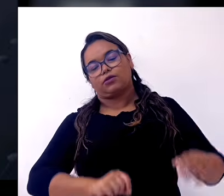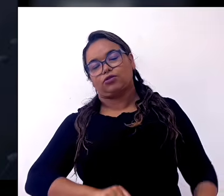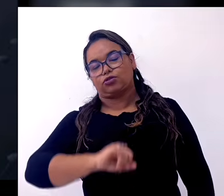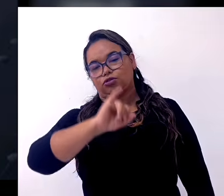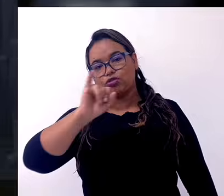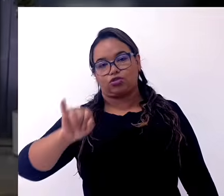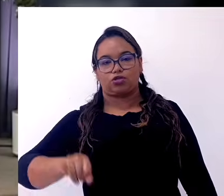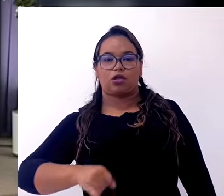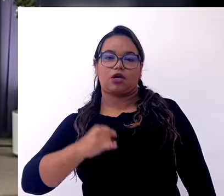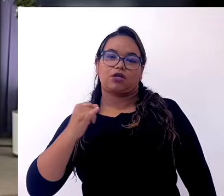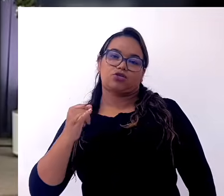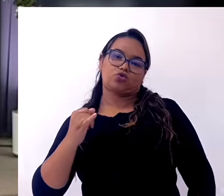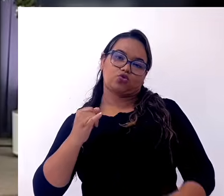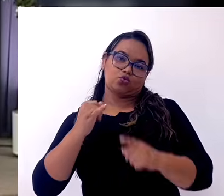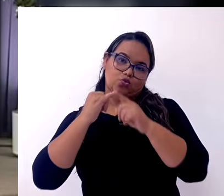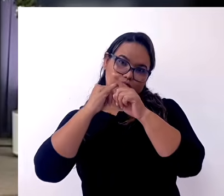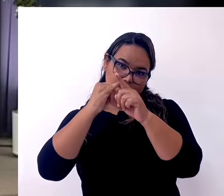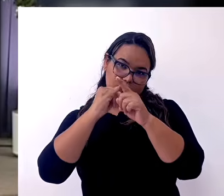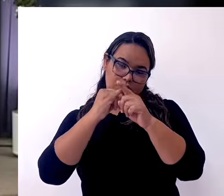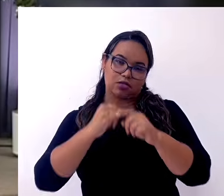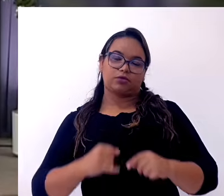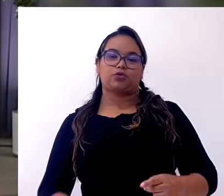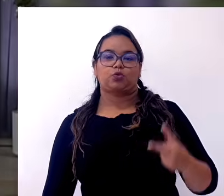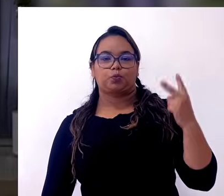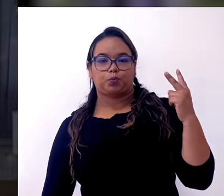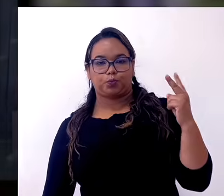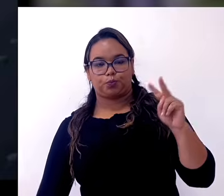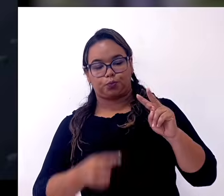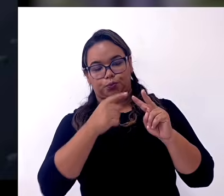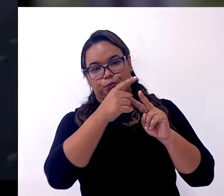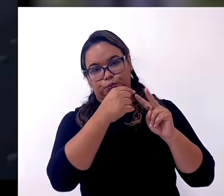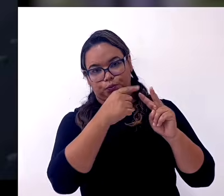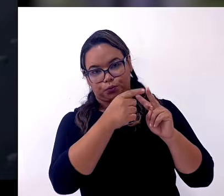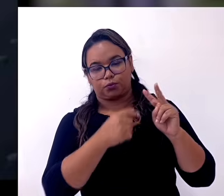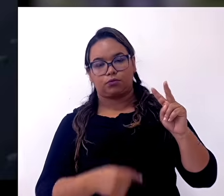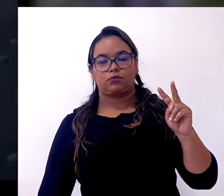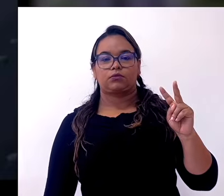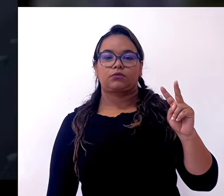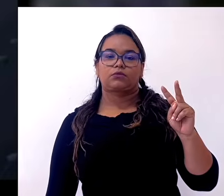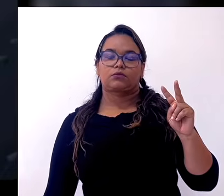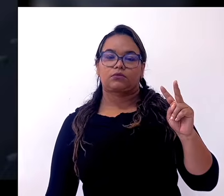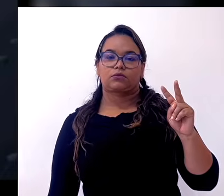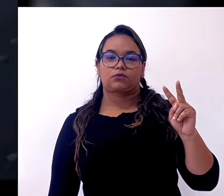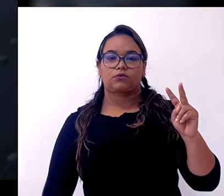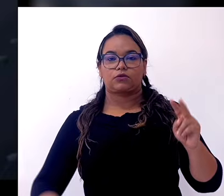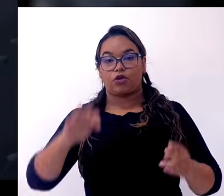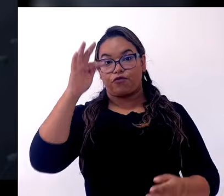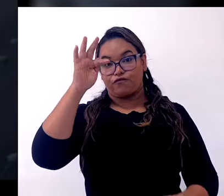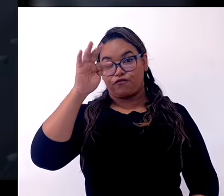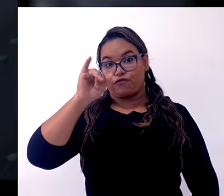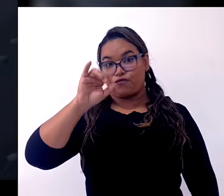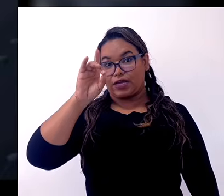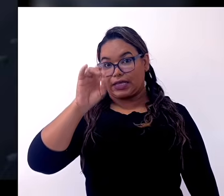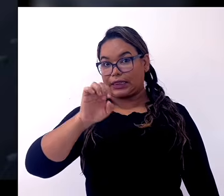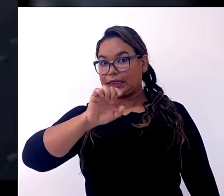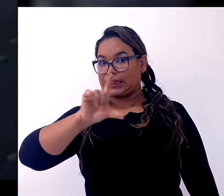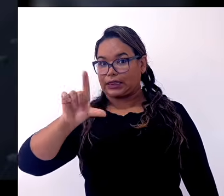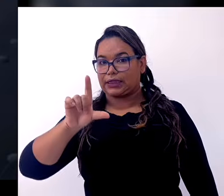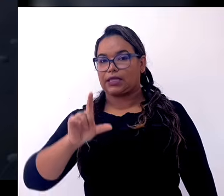muito ativo em uma organização jesuíta similar aos escoteiros mirins, chamada Os Exploradores. Onde quer que surja um